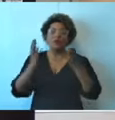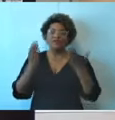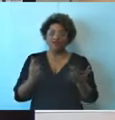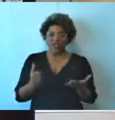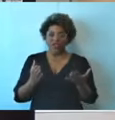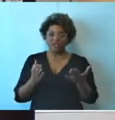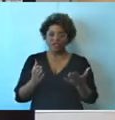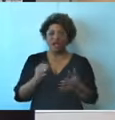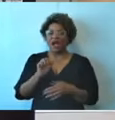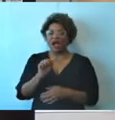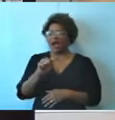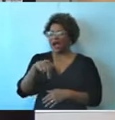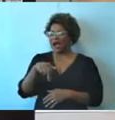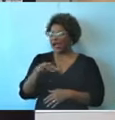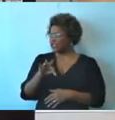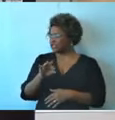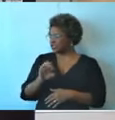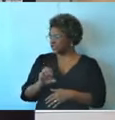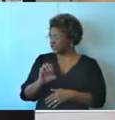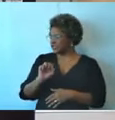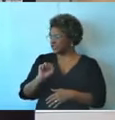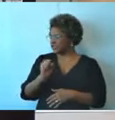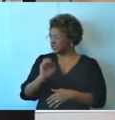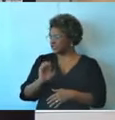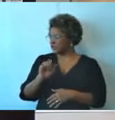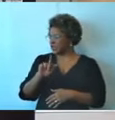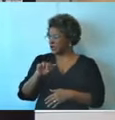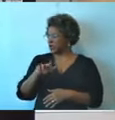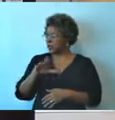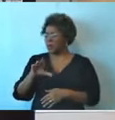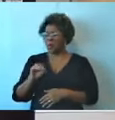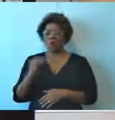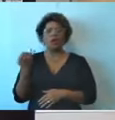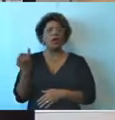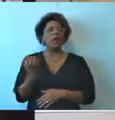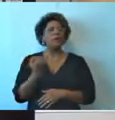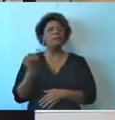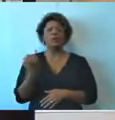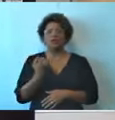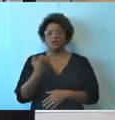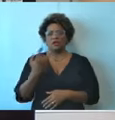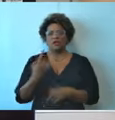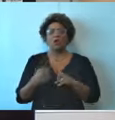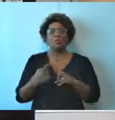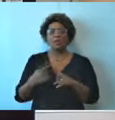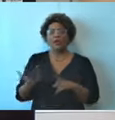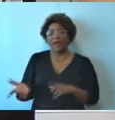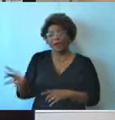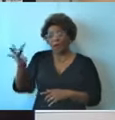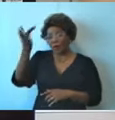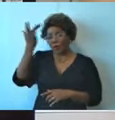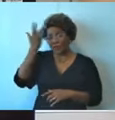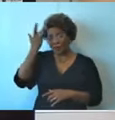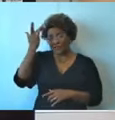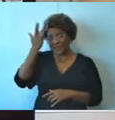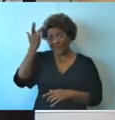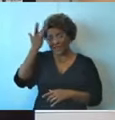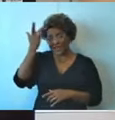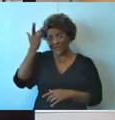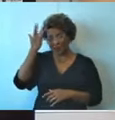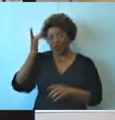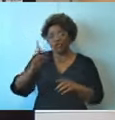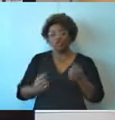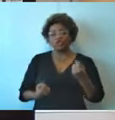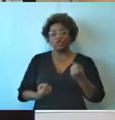muito importante inclusive, que é um trabalho de conscientização da direção defensiva no trânsito,